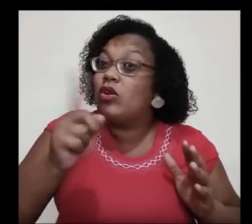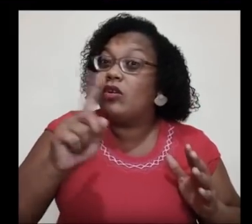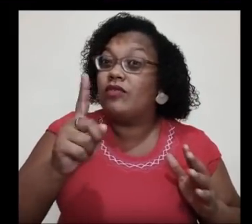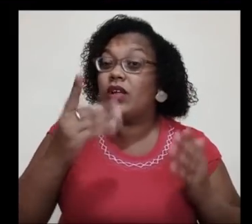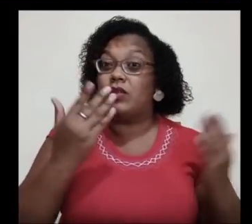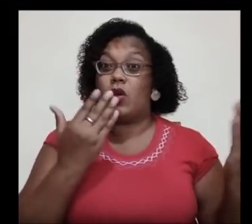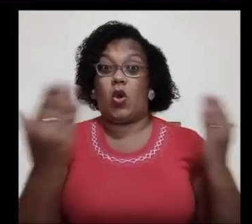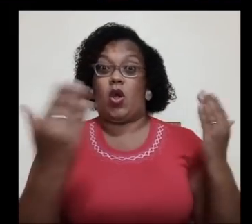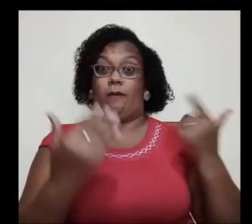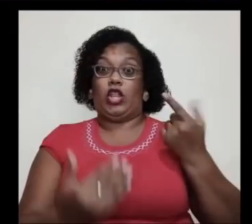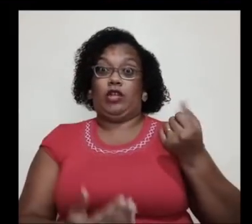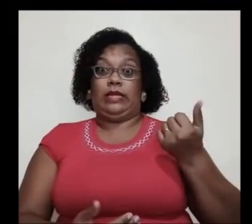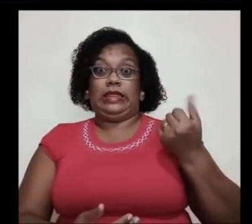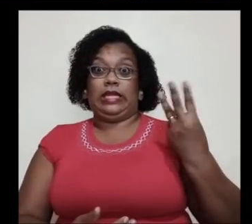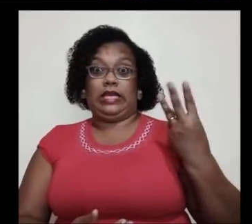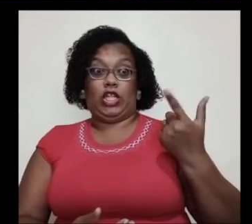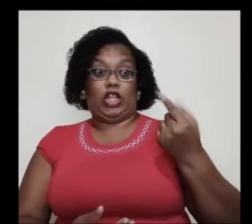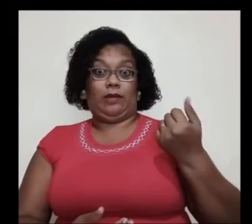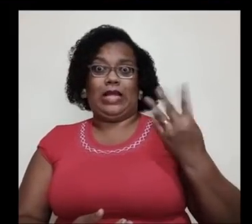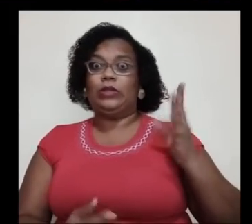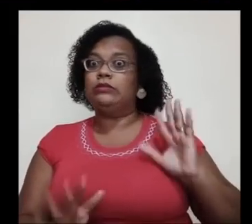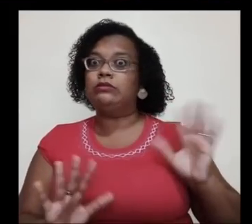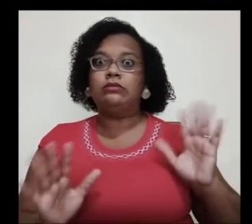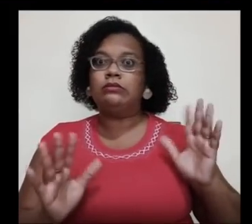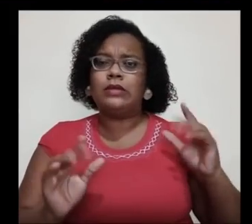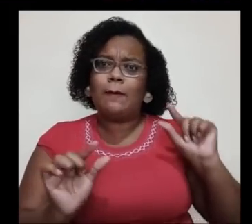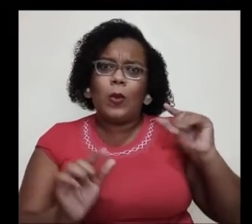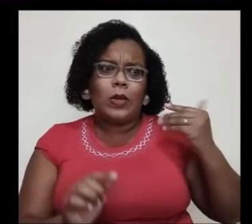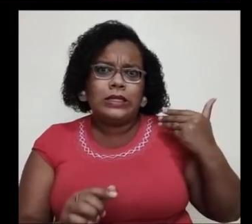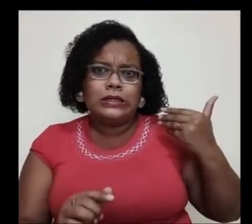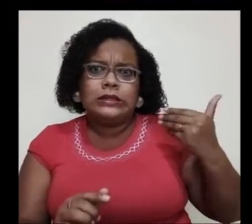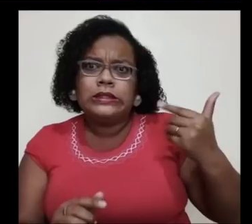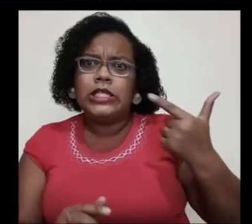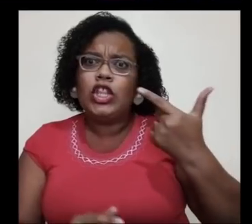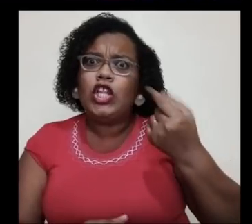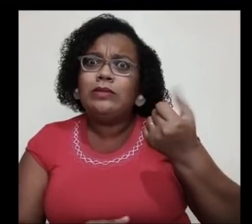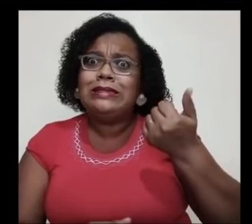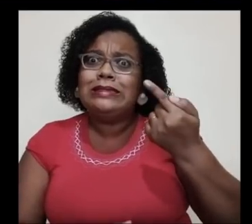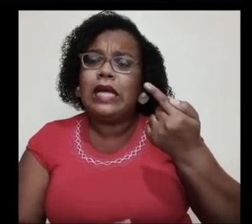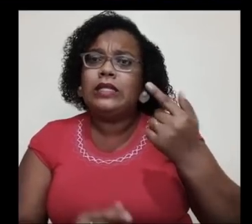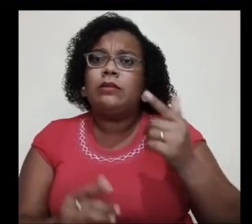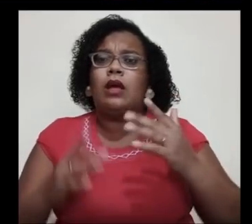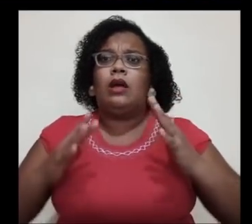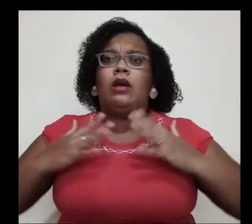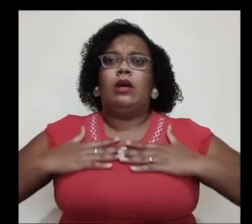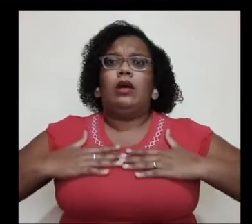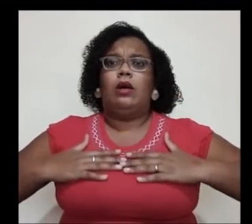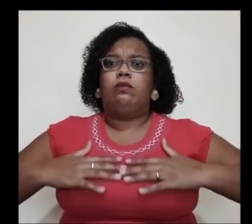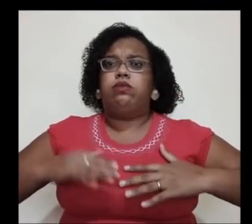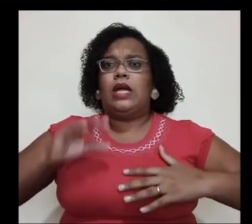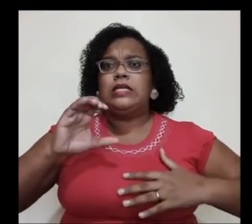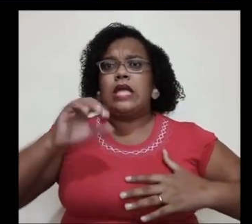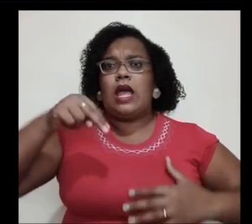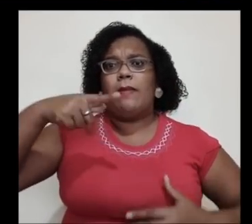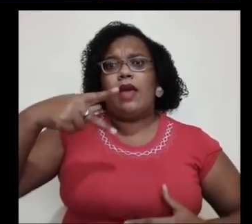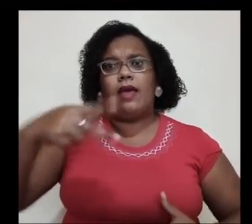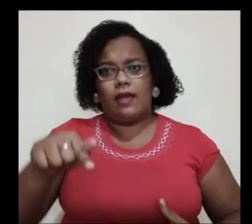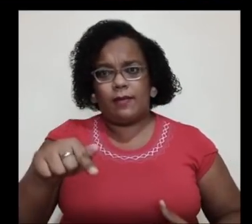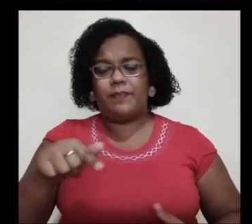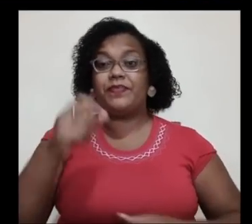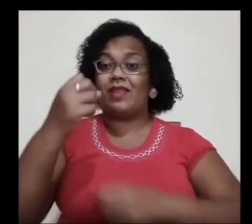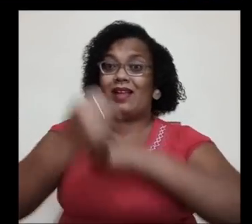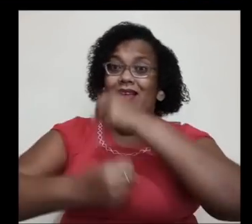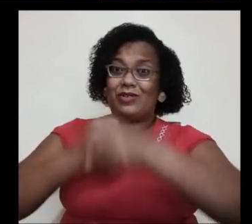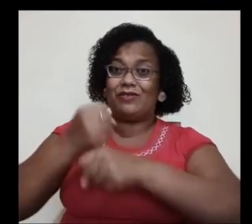CNPq. No ano que vem nós temos também uma coisa muito crítica, que os recursos para fomento, a pesquisa, que são recursos